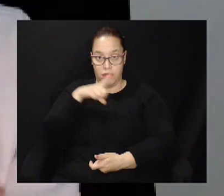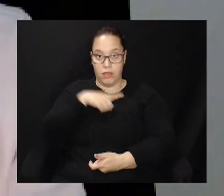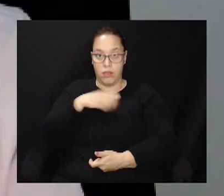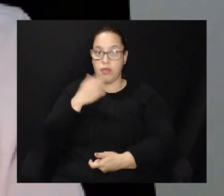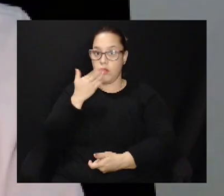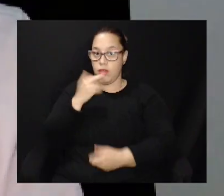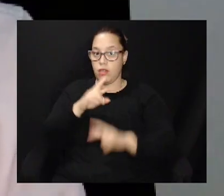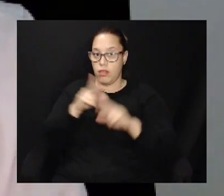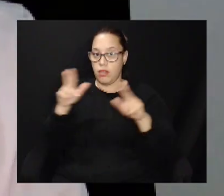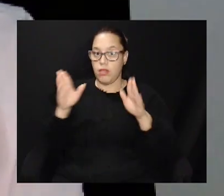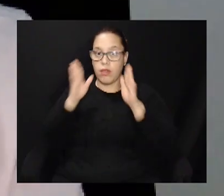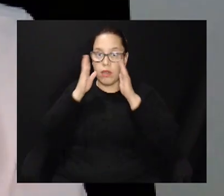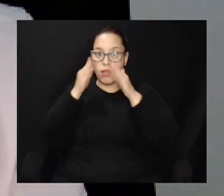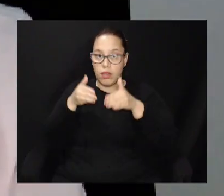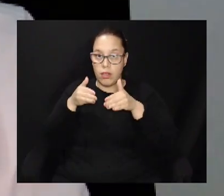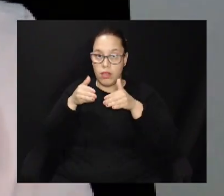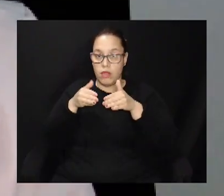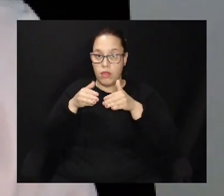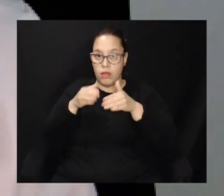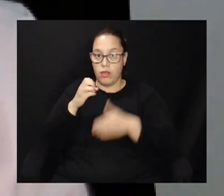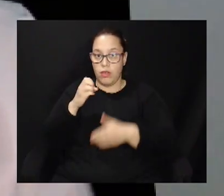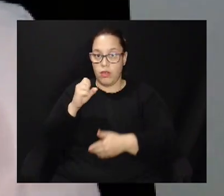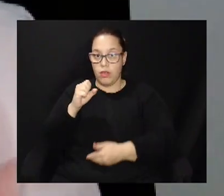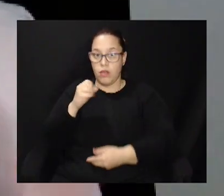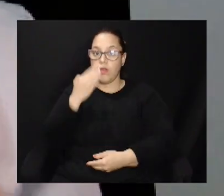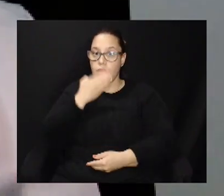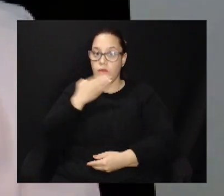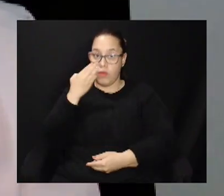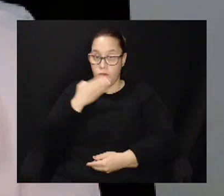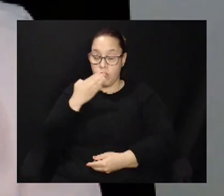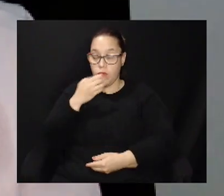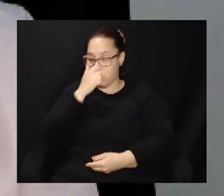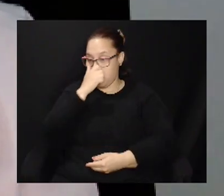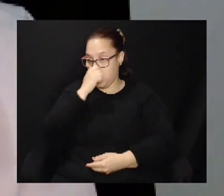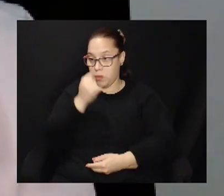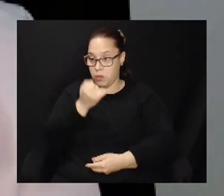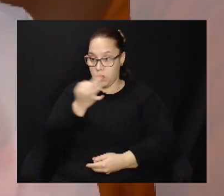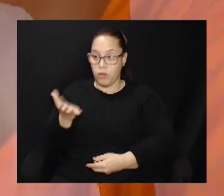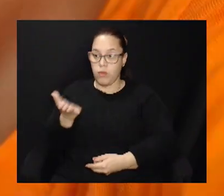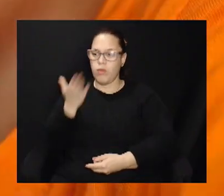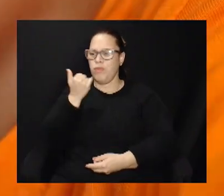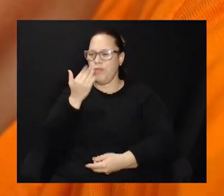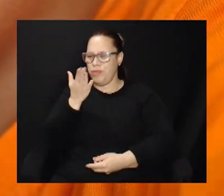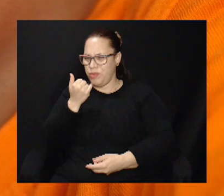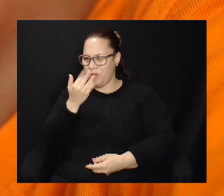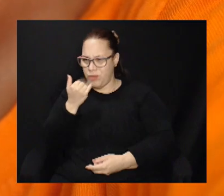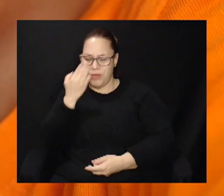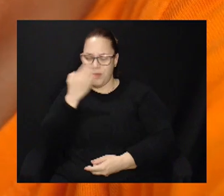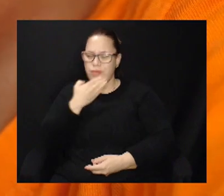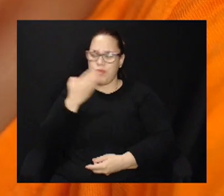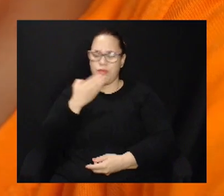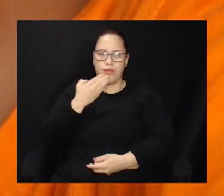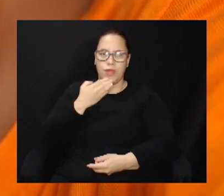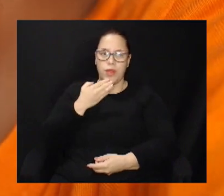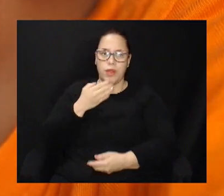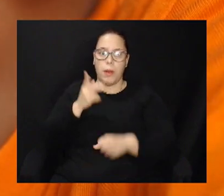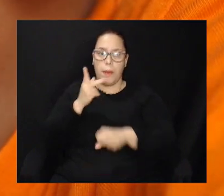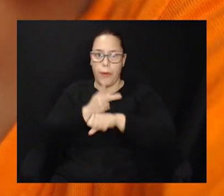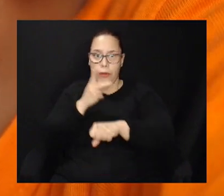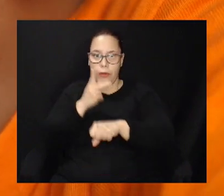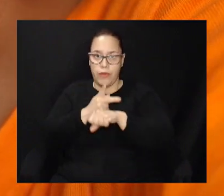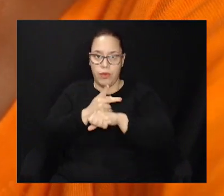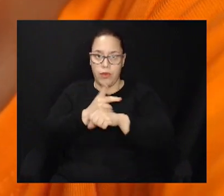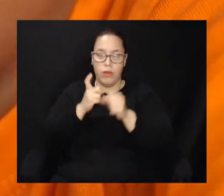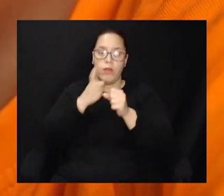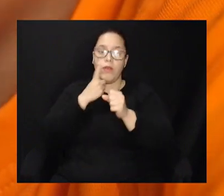pouco mais nessa questão dos doces em si. Quando a gente come muito doce, esse açúcar, né, puro, isso vai direto para o nosso sangue e, claro, o nosso